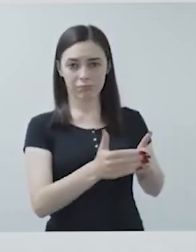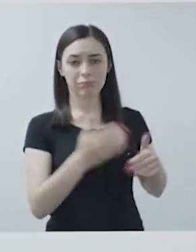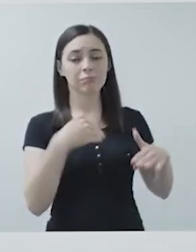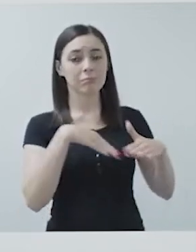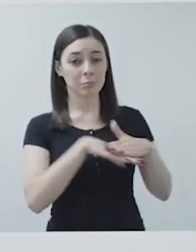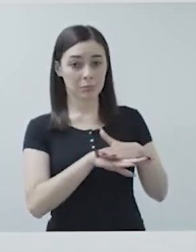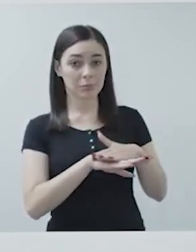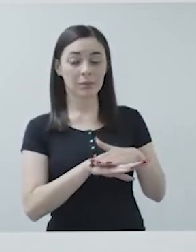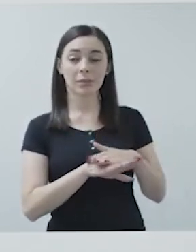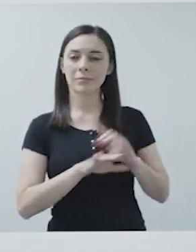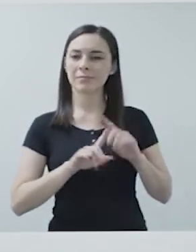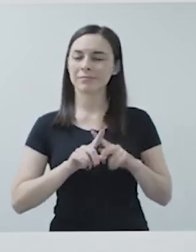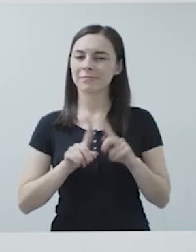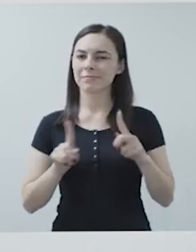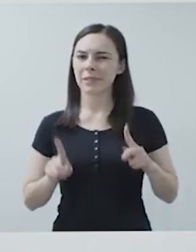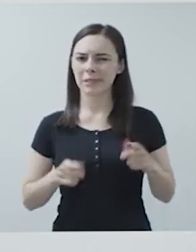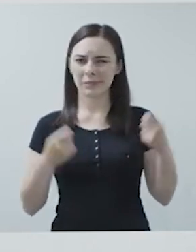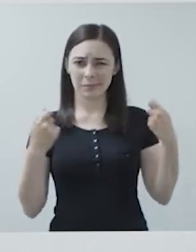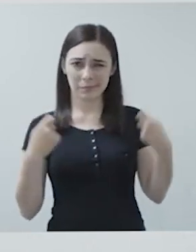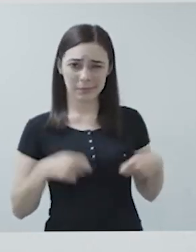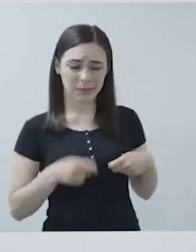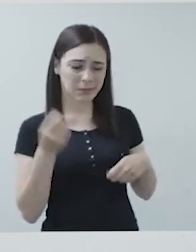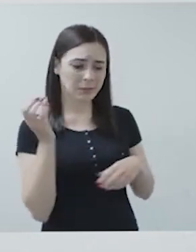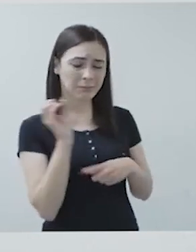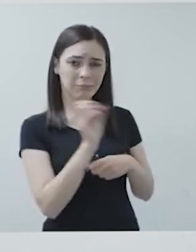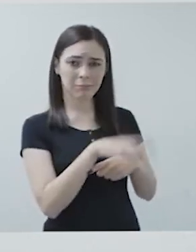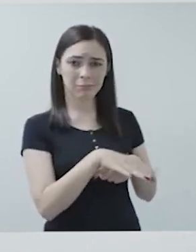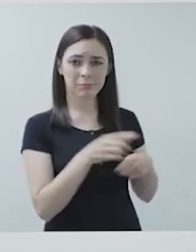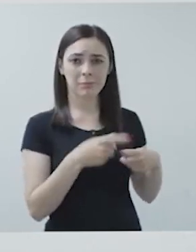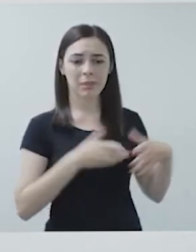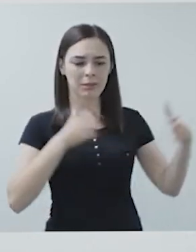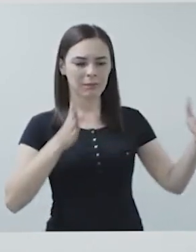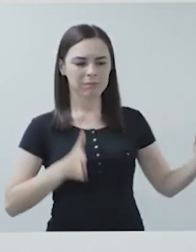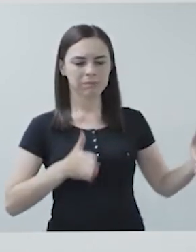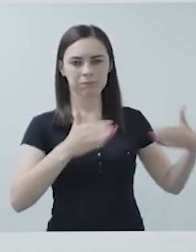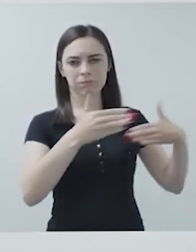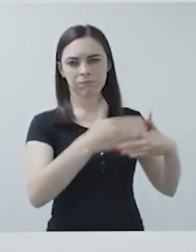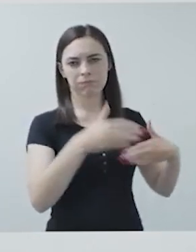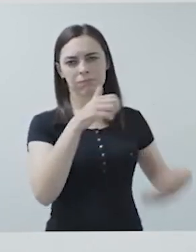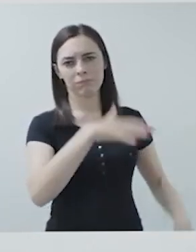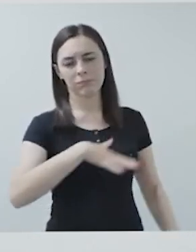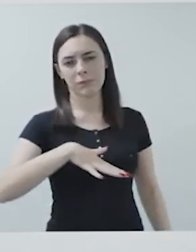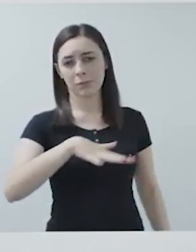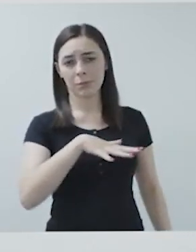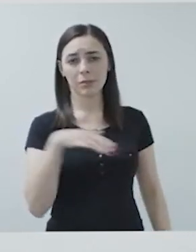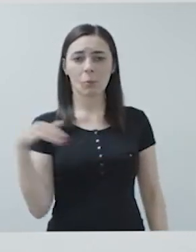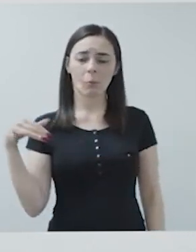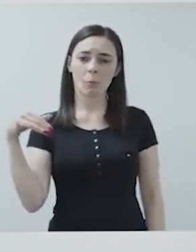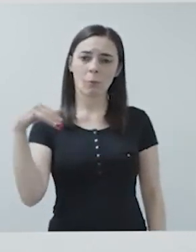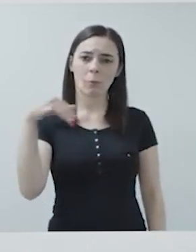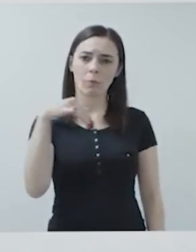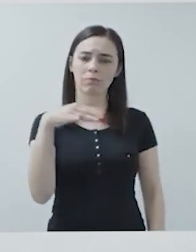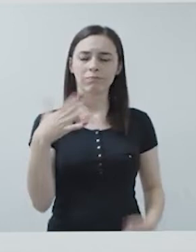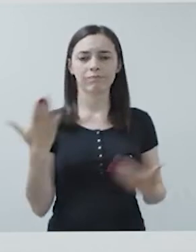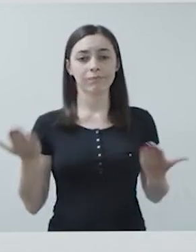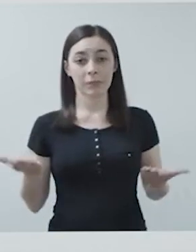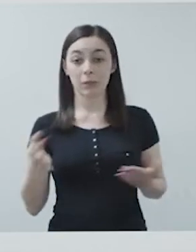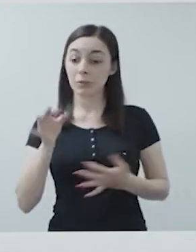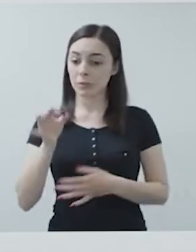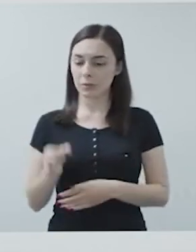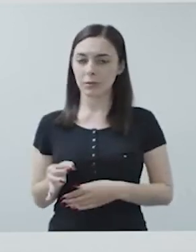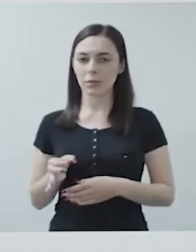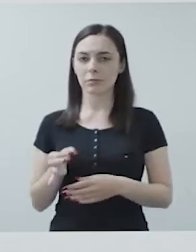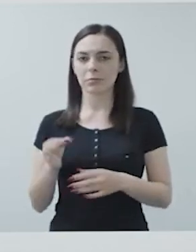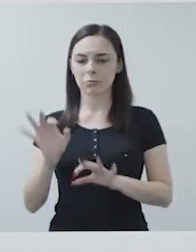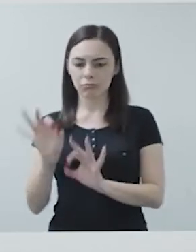colocar ele na caixa maior, porque a caixa vai ocupar espaço e o avião é pequeno. Então, o certo, para deixar bem organizado, é usar